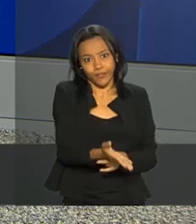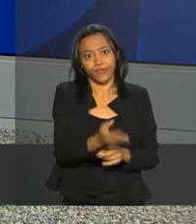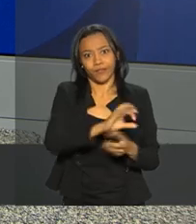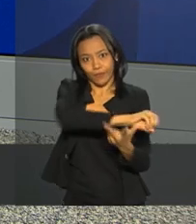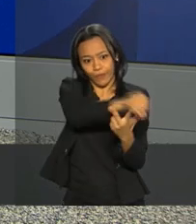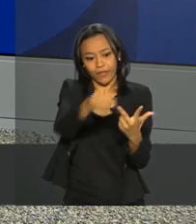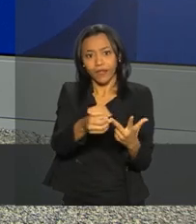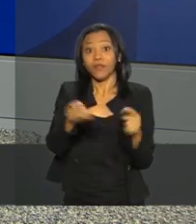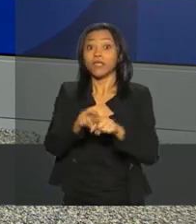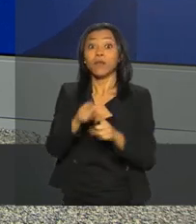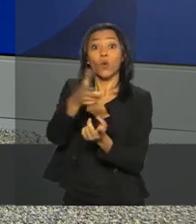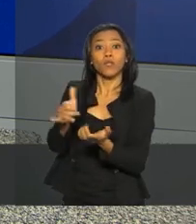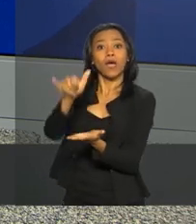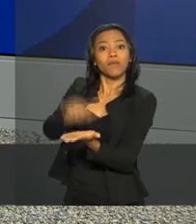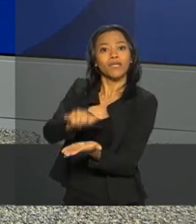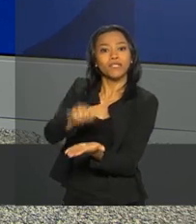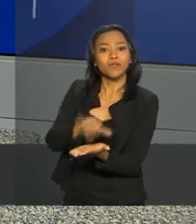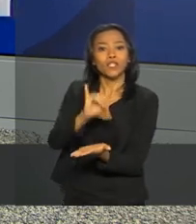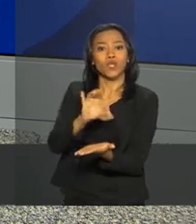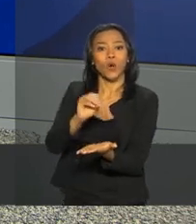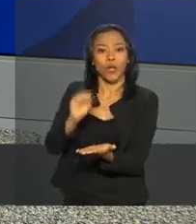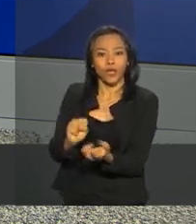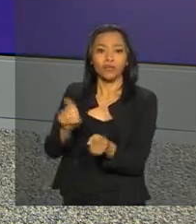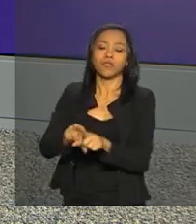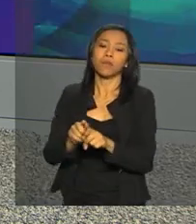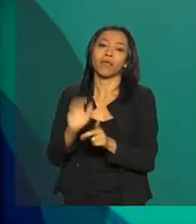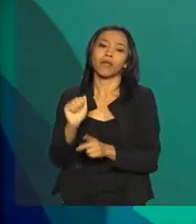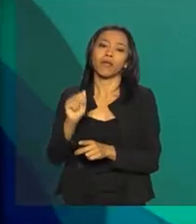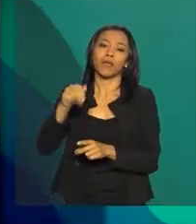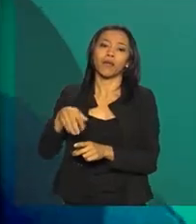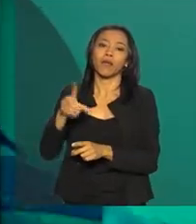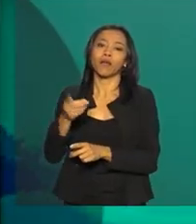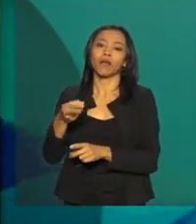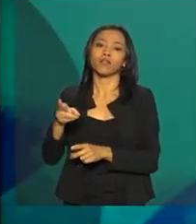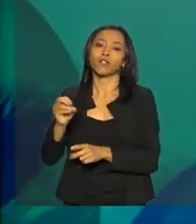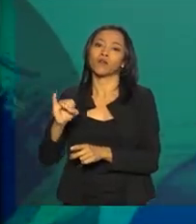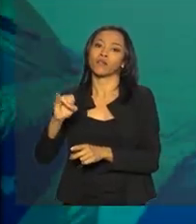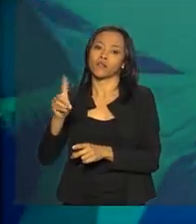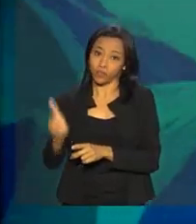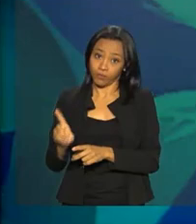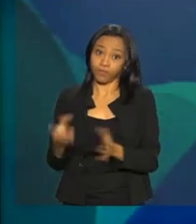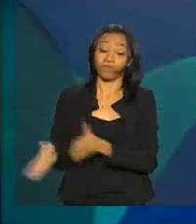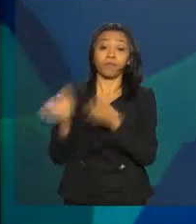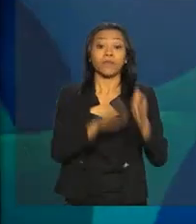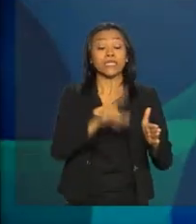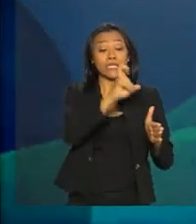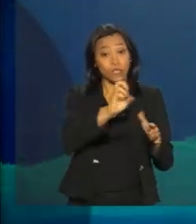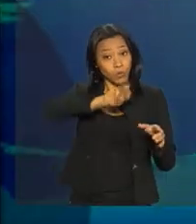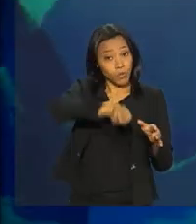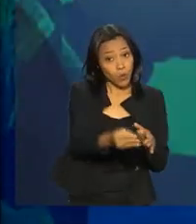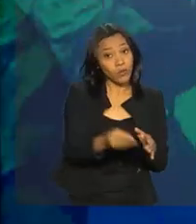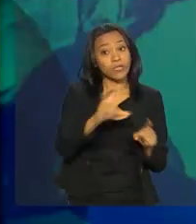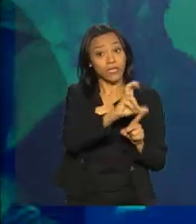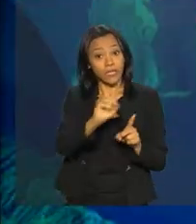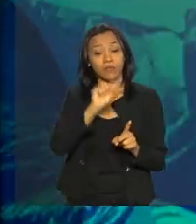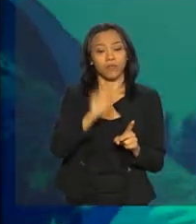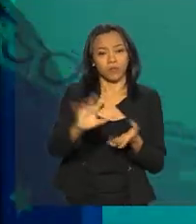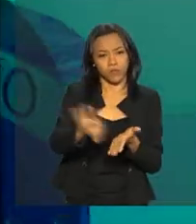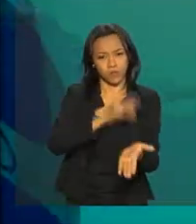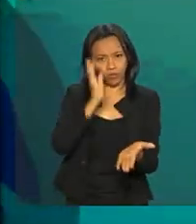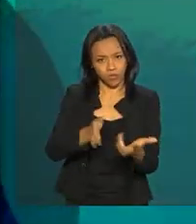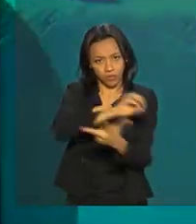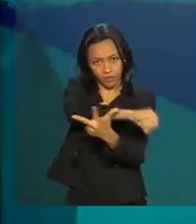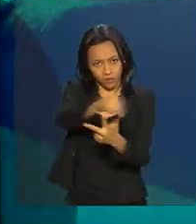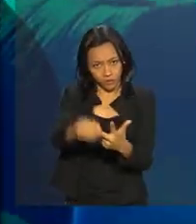no aplicativo disponível para iOS e Android. Dos 5 milhões e 500 mil inscritos no Exame Nacional do Ensino Médio, o